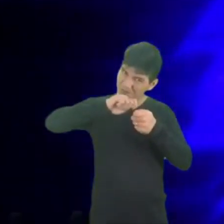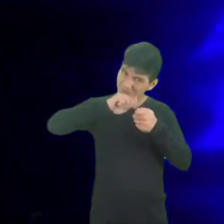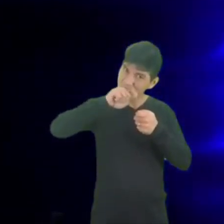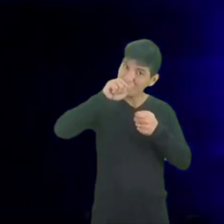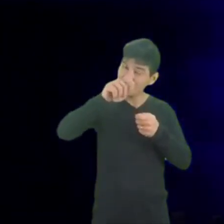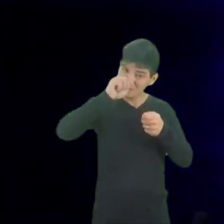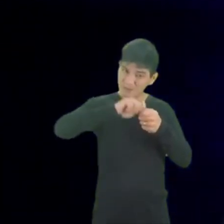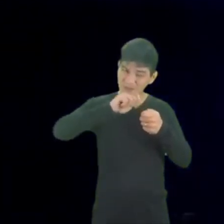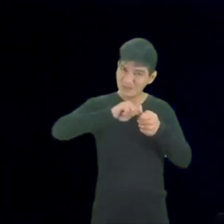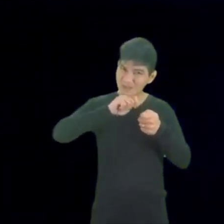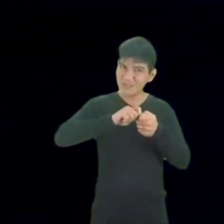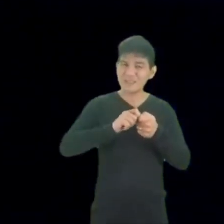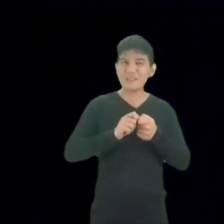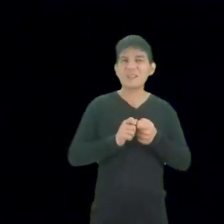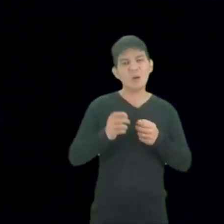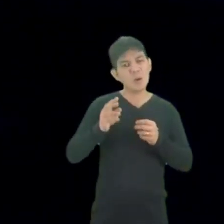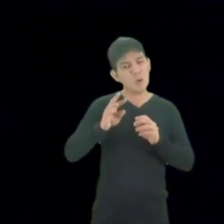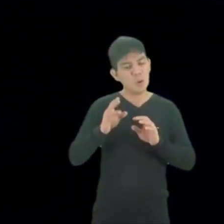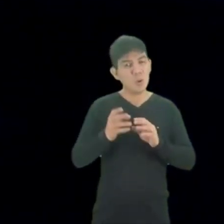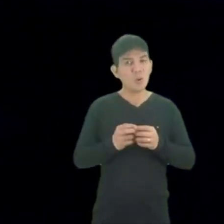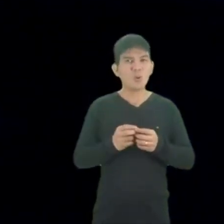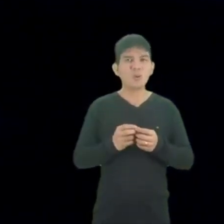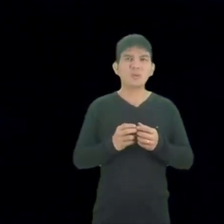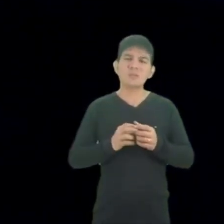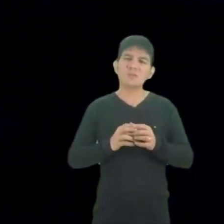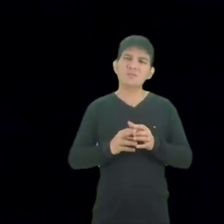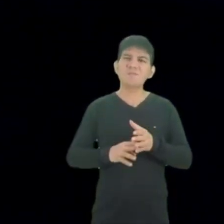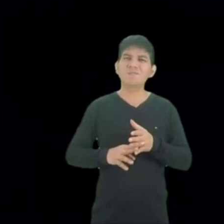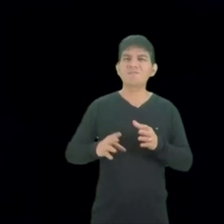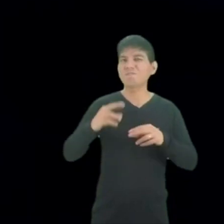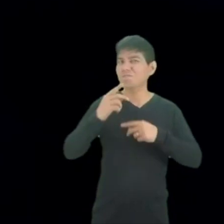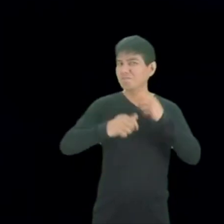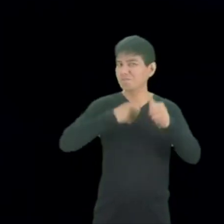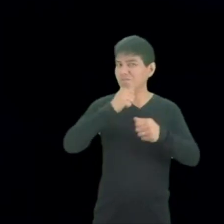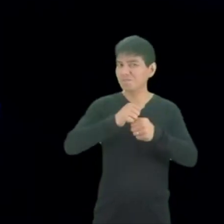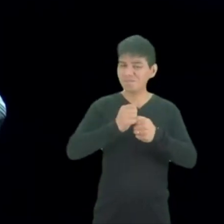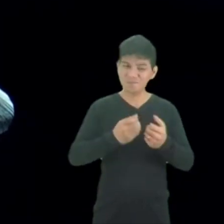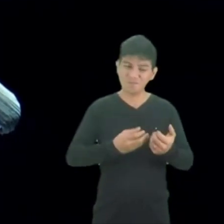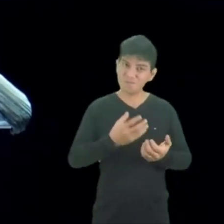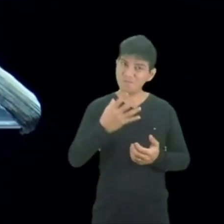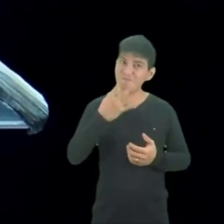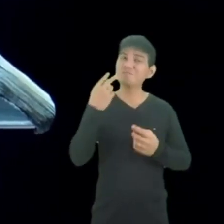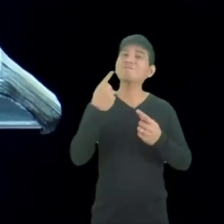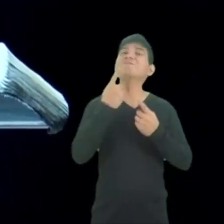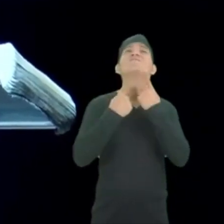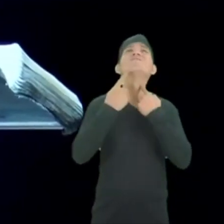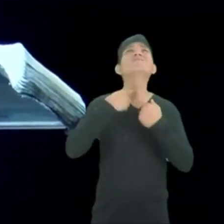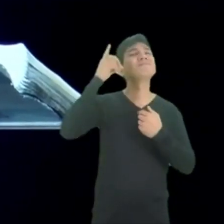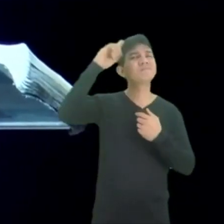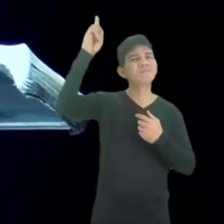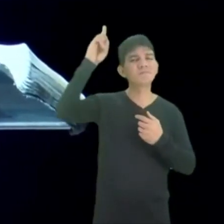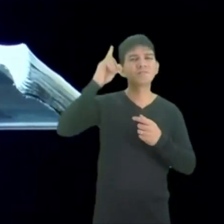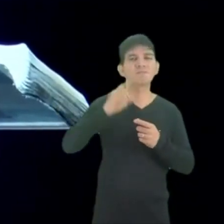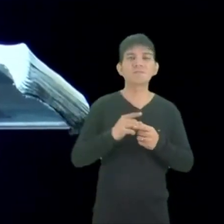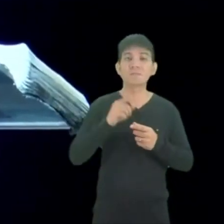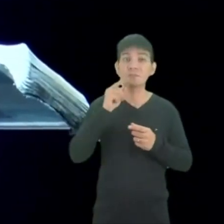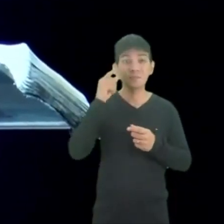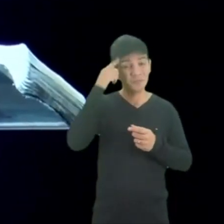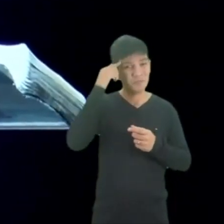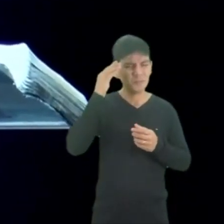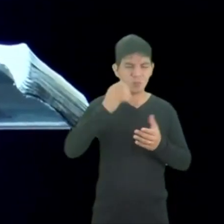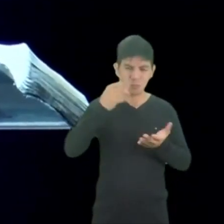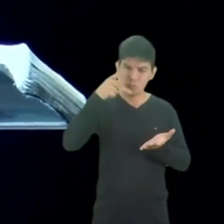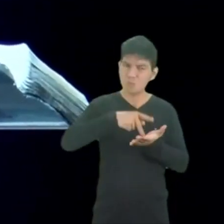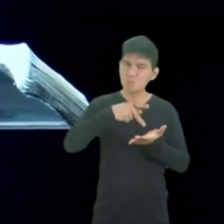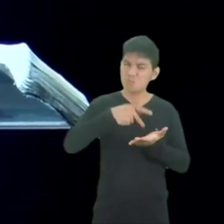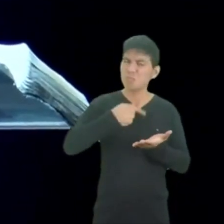a vontade de Deus, achando que de fato é isso que está acontecendo. Às vezes você vai achar que a convicção está fazendo a coisa certa. E quando de